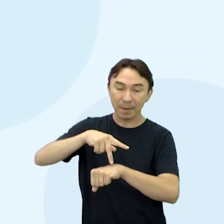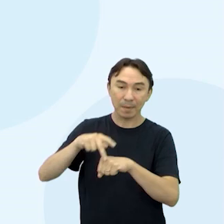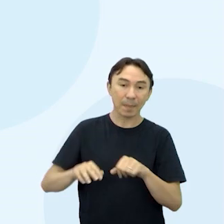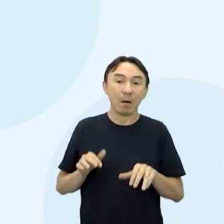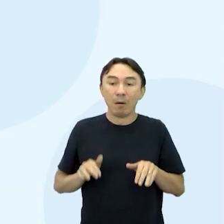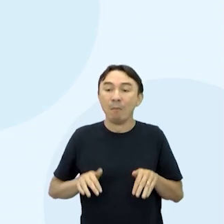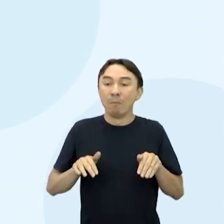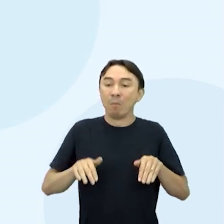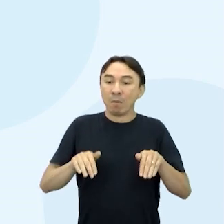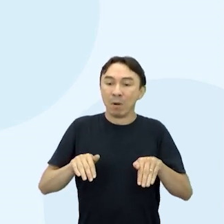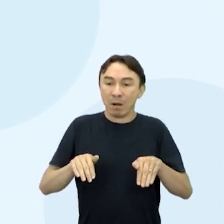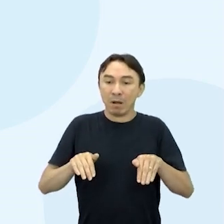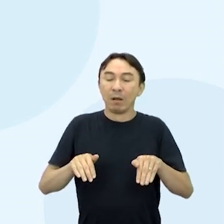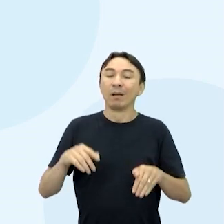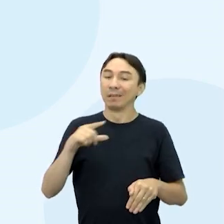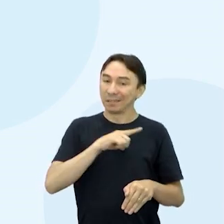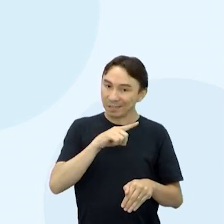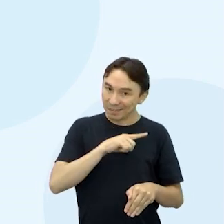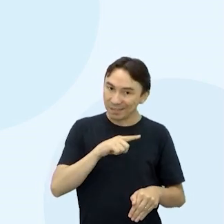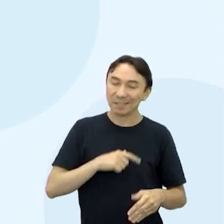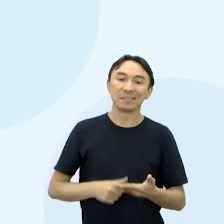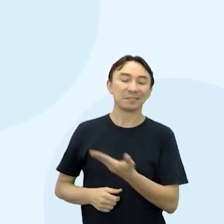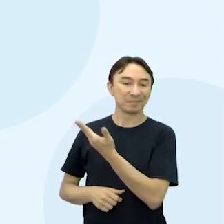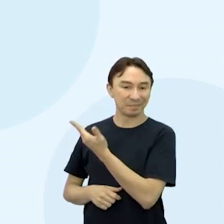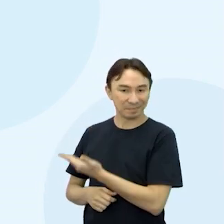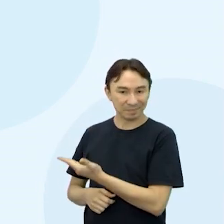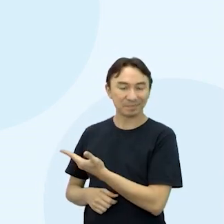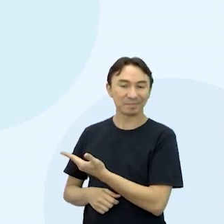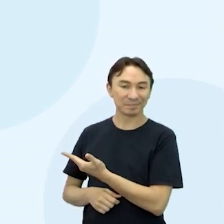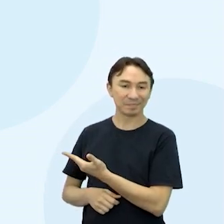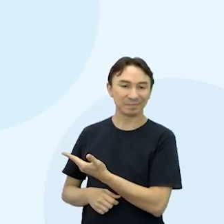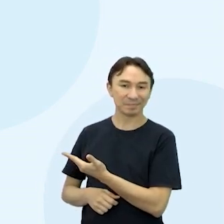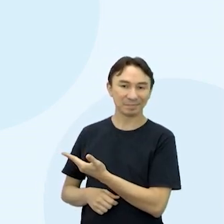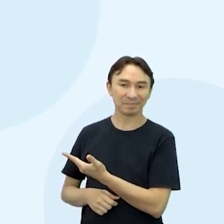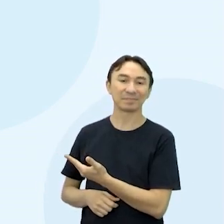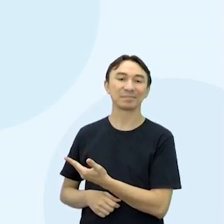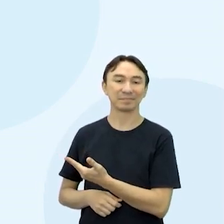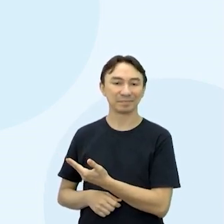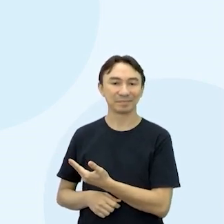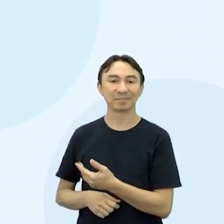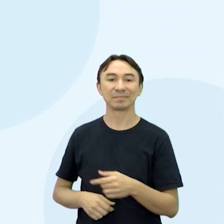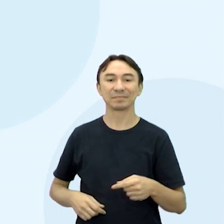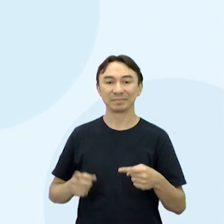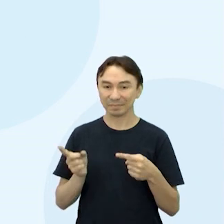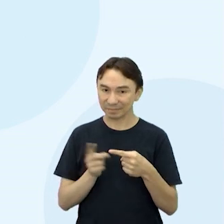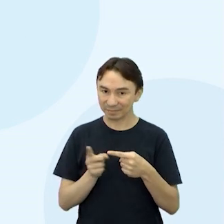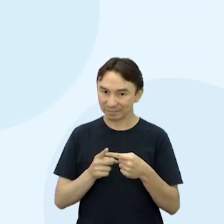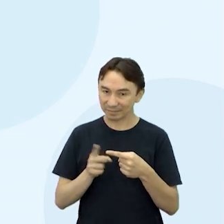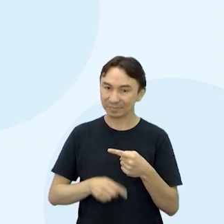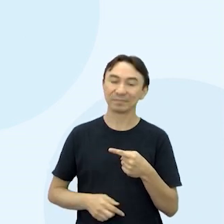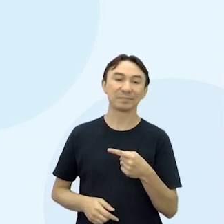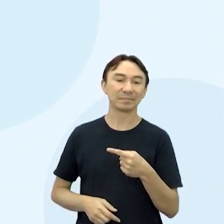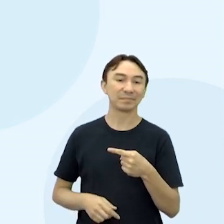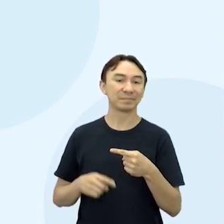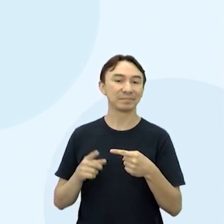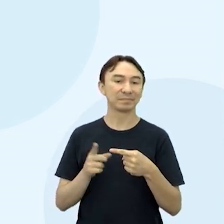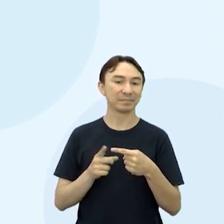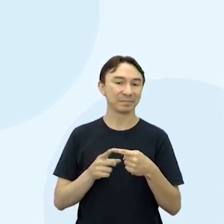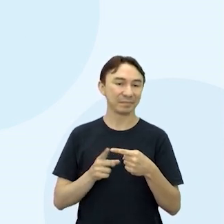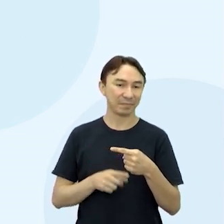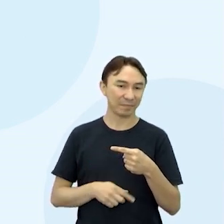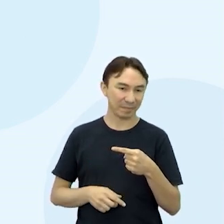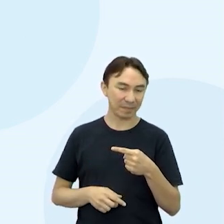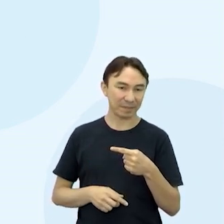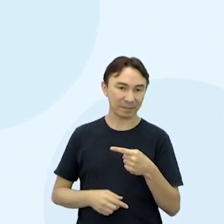tem jornal? Sim, tem jornal. Além de canguru, tem jornal, sim, gente. Bem bacana lá. Olha só, os jornais da Austrália. The Advertiser, da